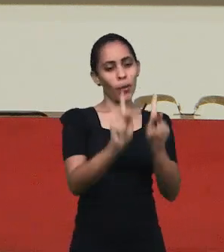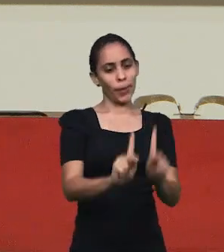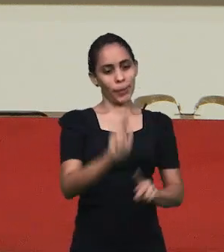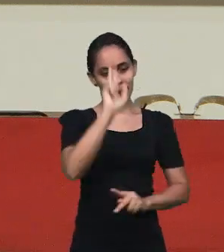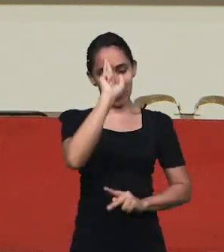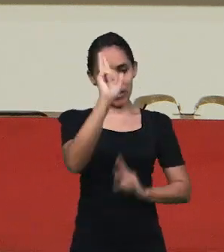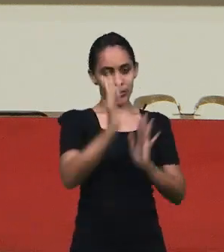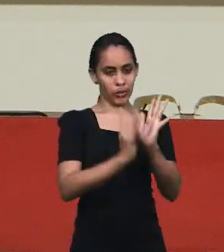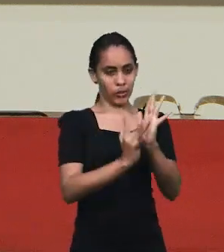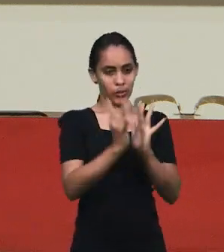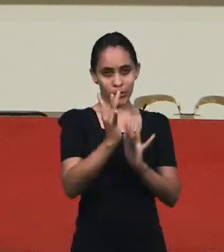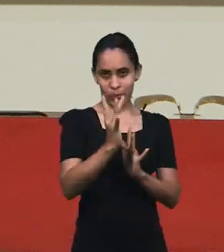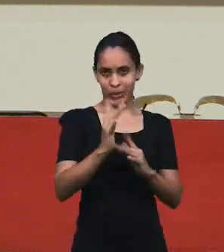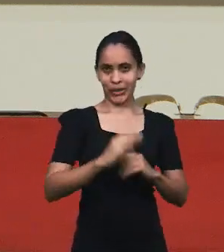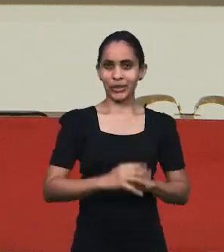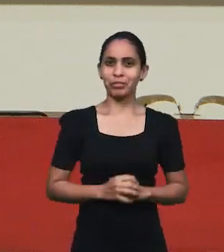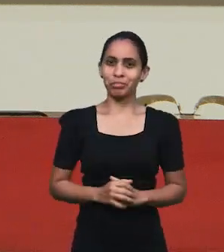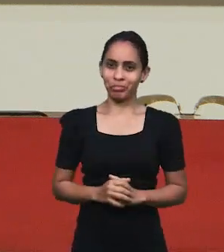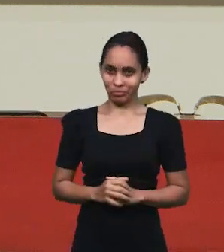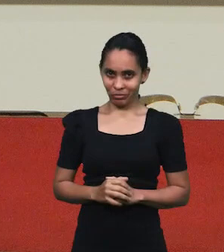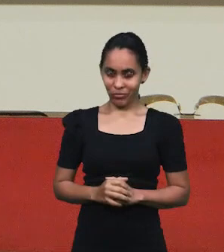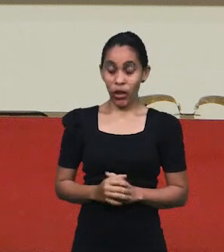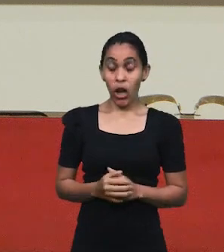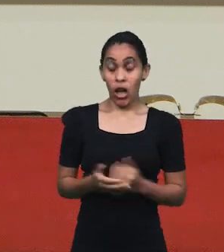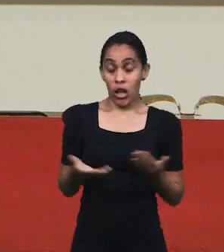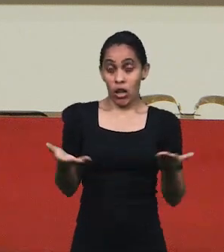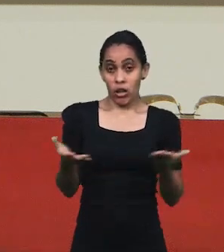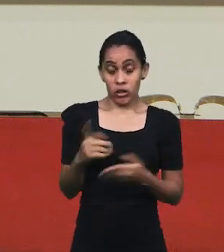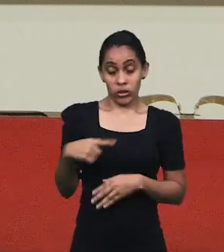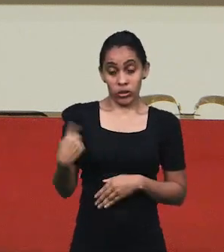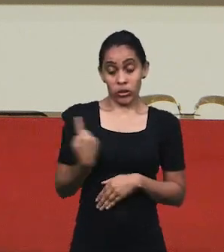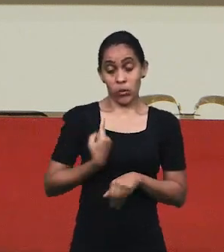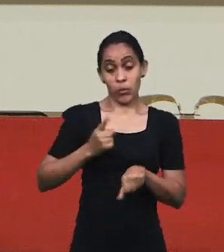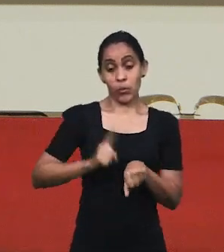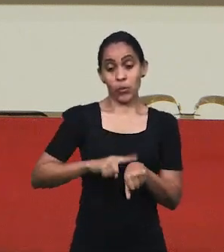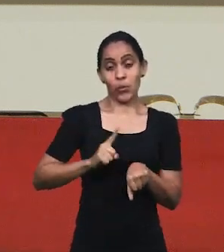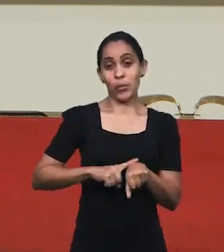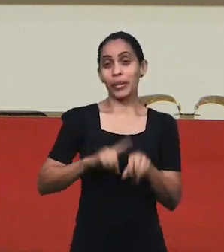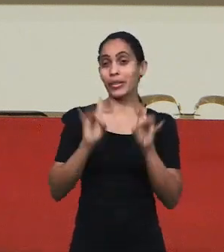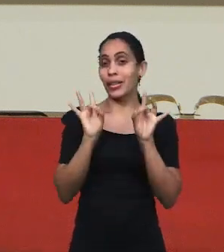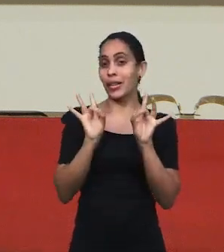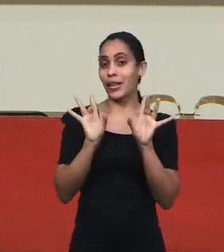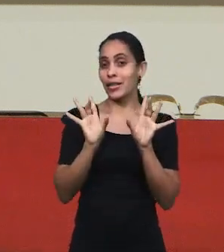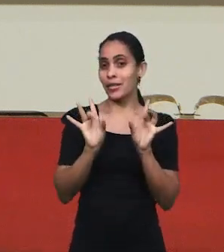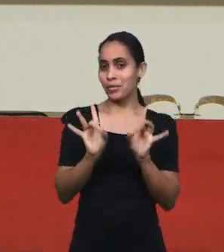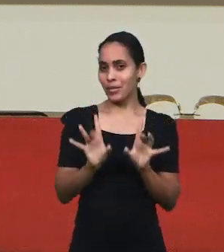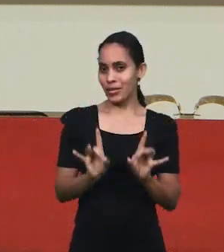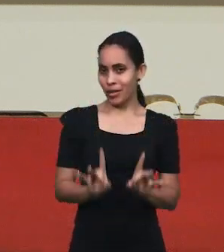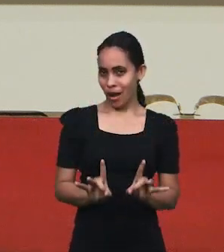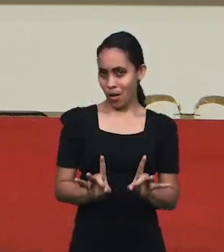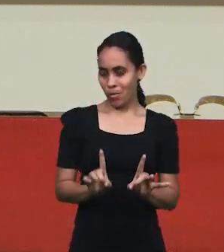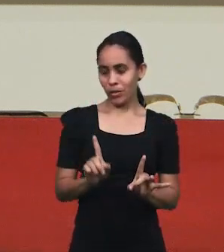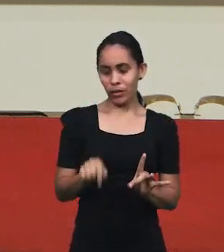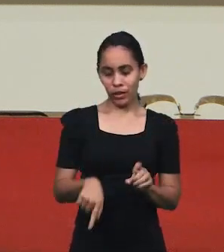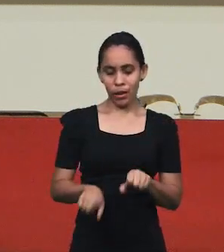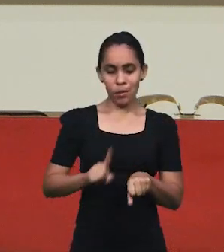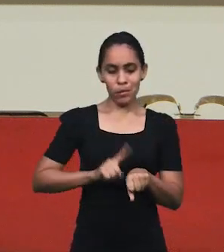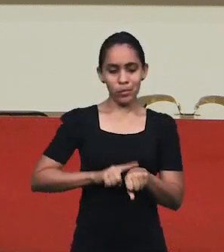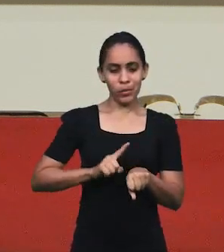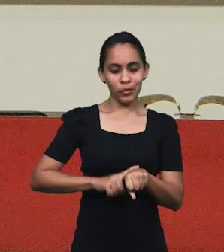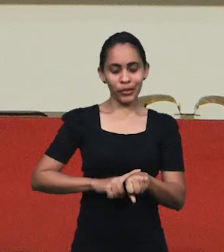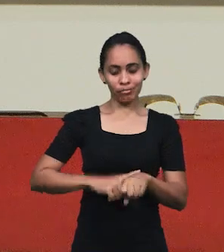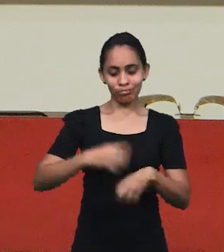momento especial, que é um momento de gratidão, que é um momento de glorificação